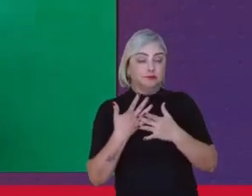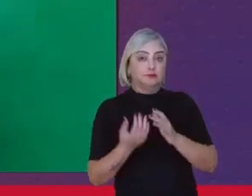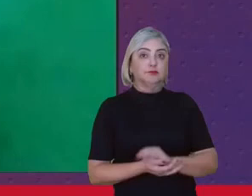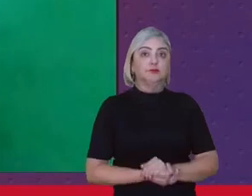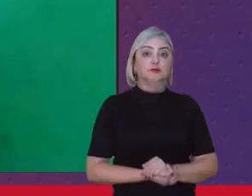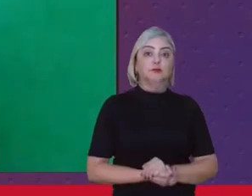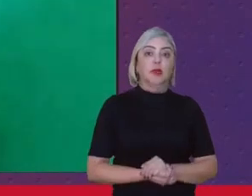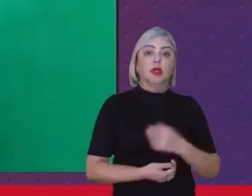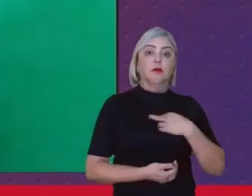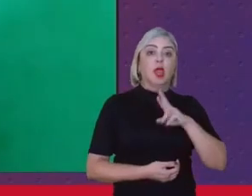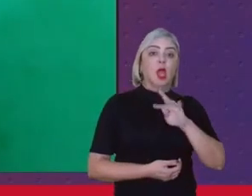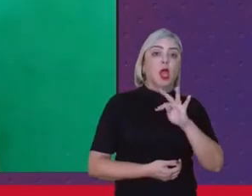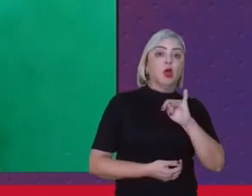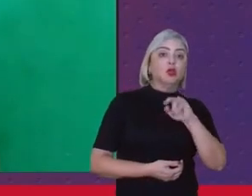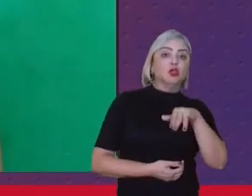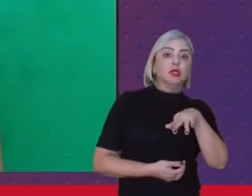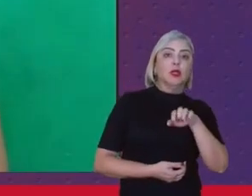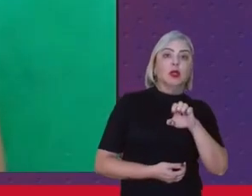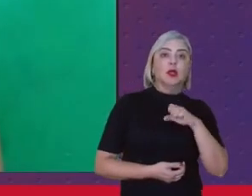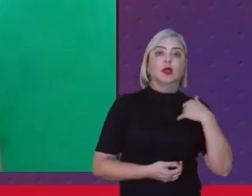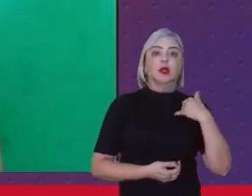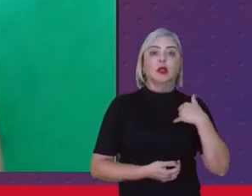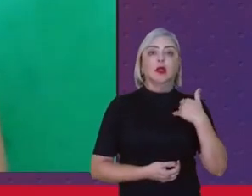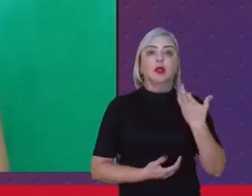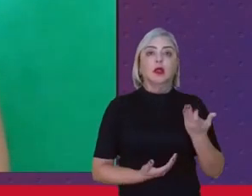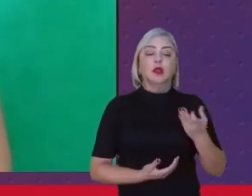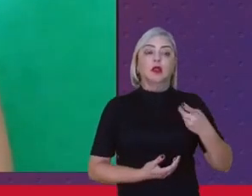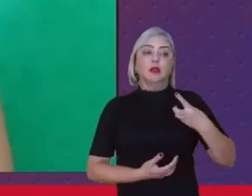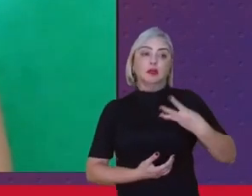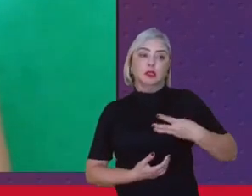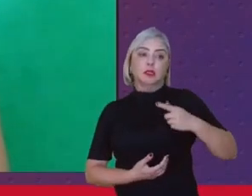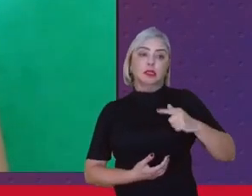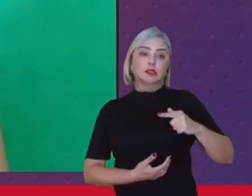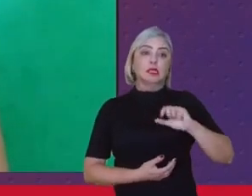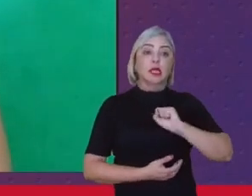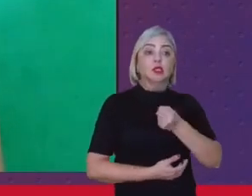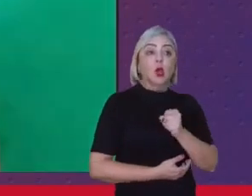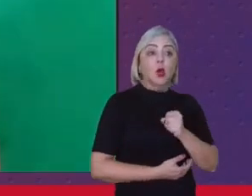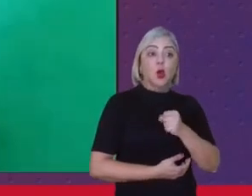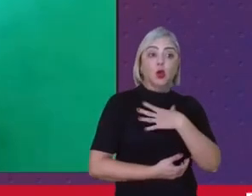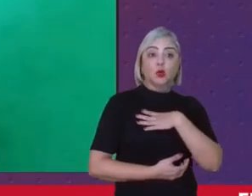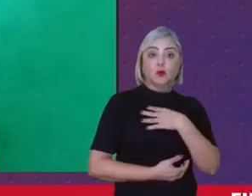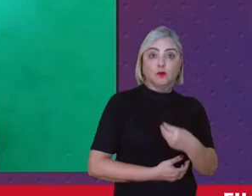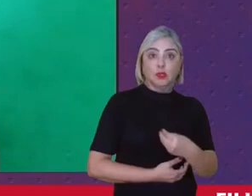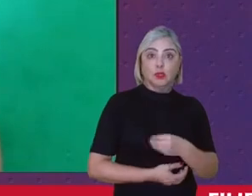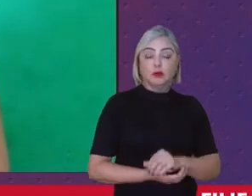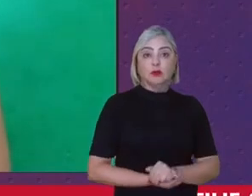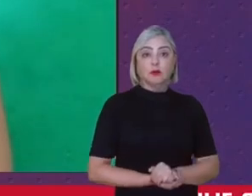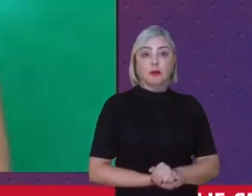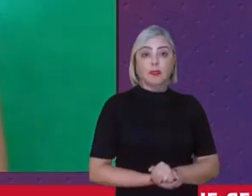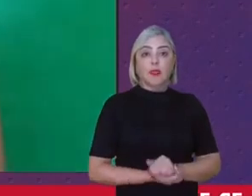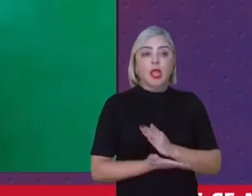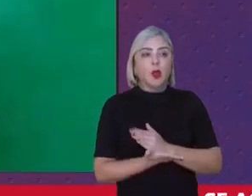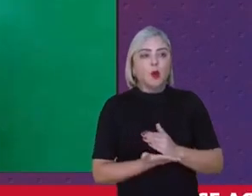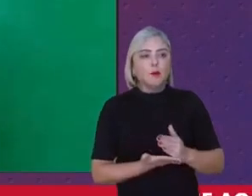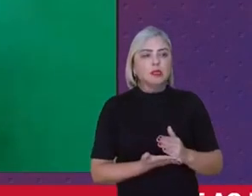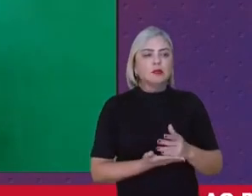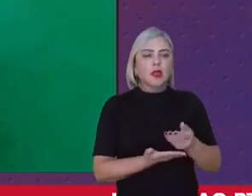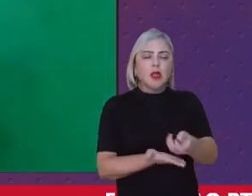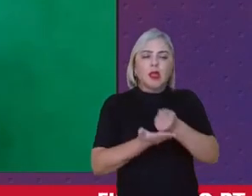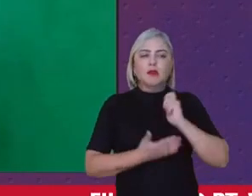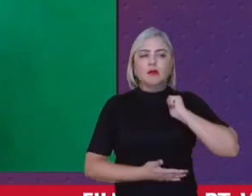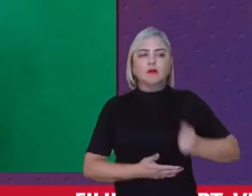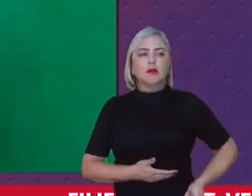Ruth Lane Ribeiro Santos, tenho 37 anos, 2 filhos. Eu comecei a receber o